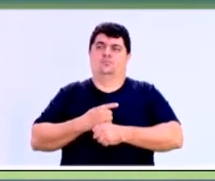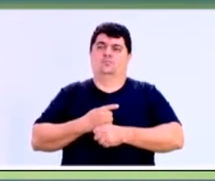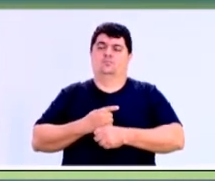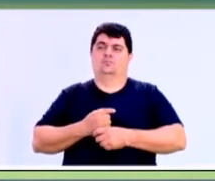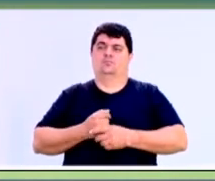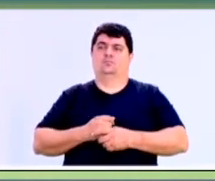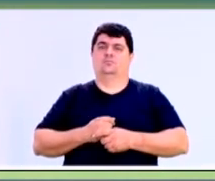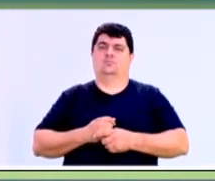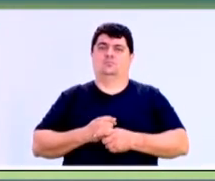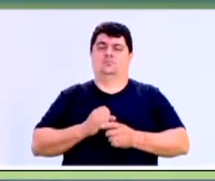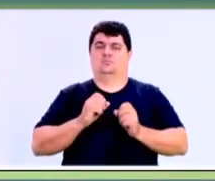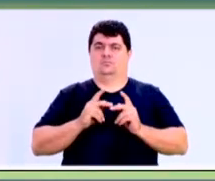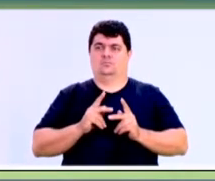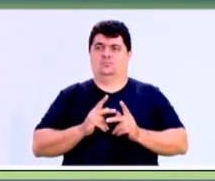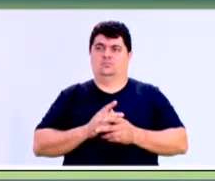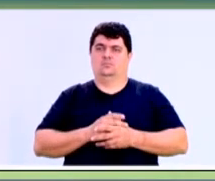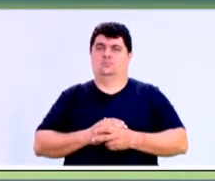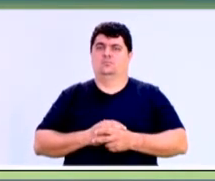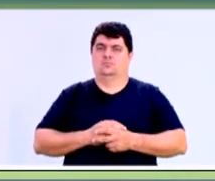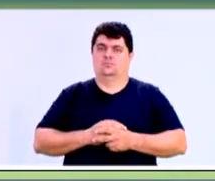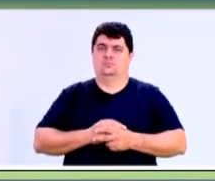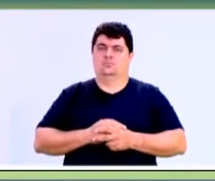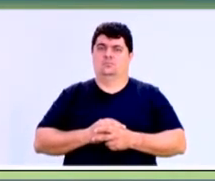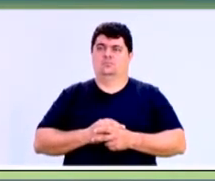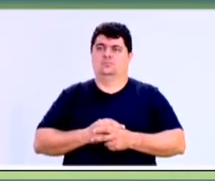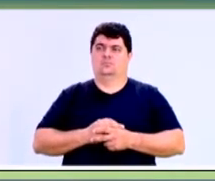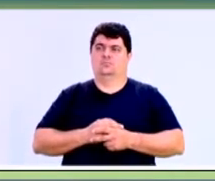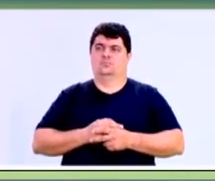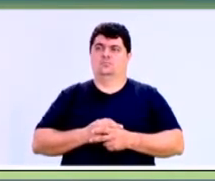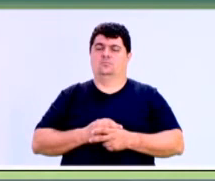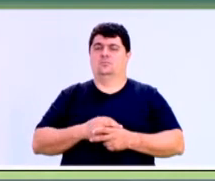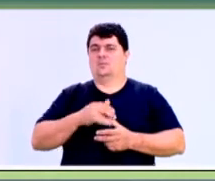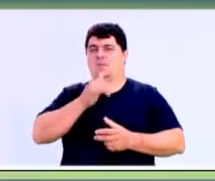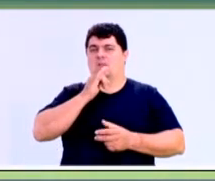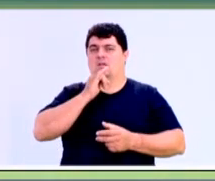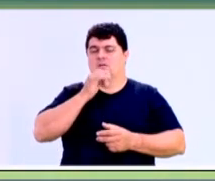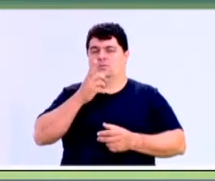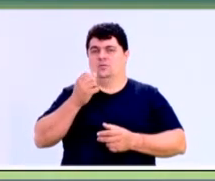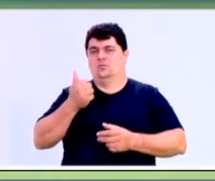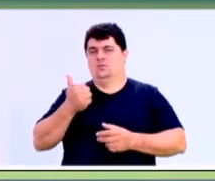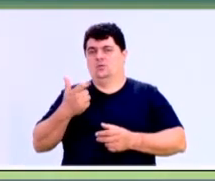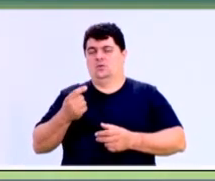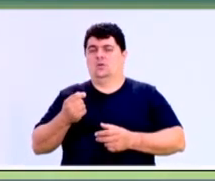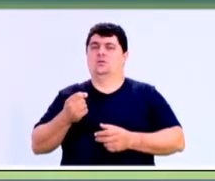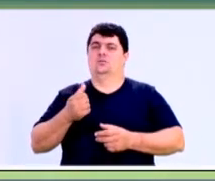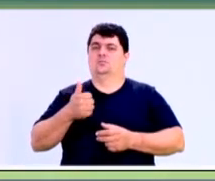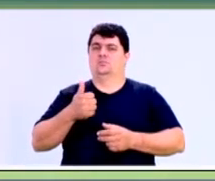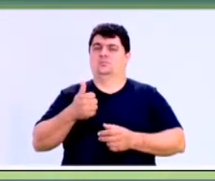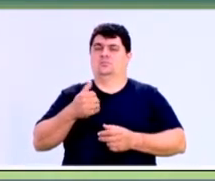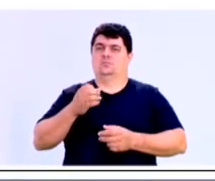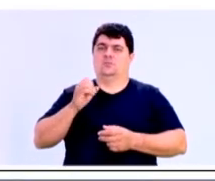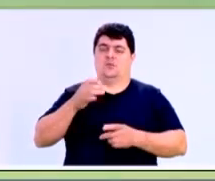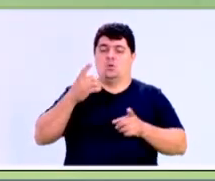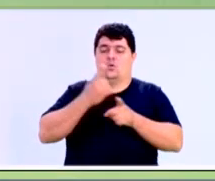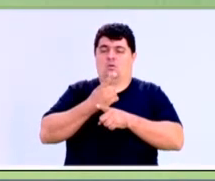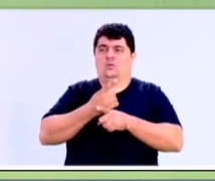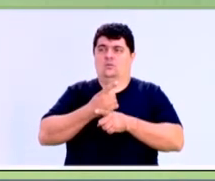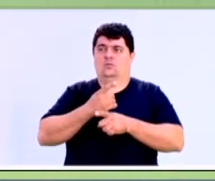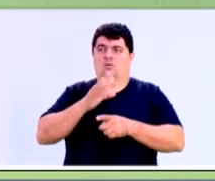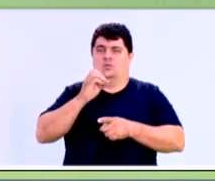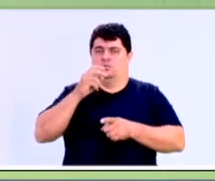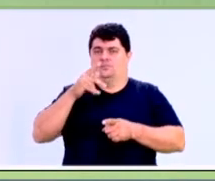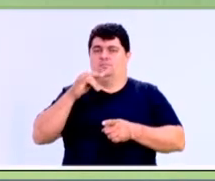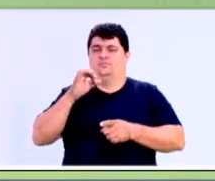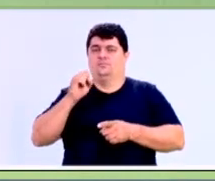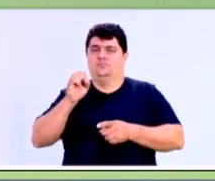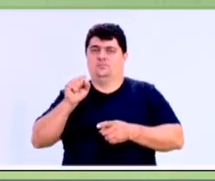anterior. Ok? Nesse caso aqui seria, se a gente tivesse com esse exemplo, 2010. Correto? Então, para eu calcular